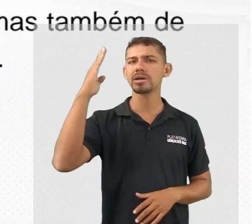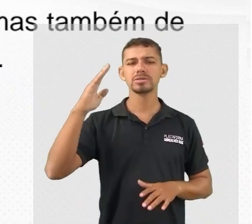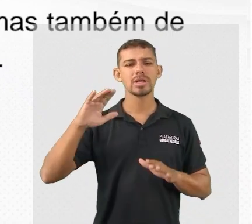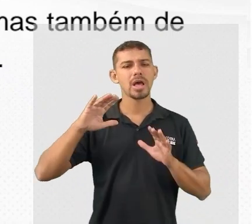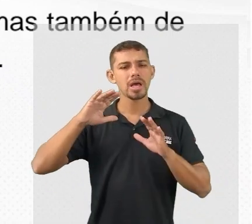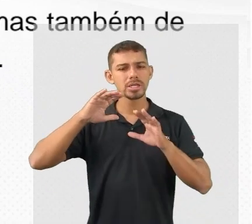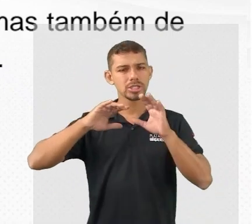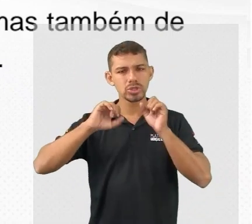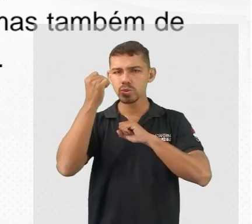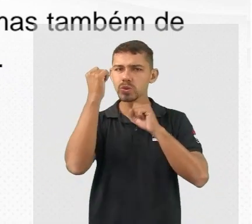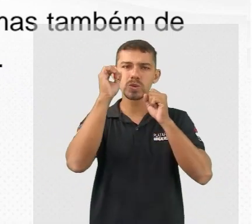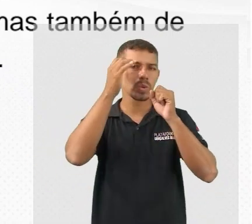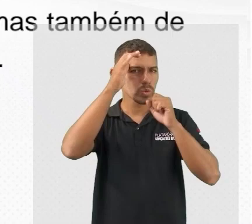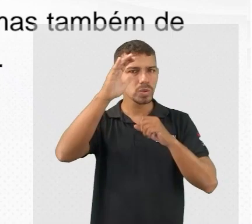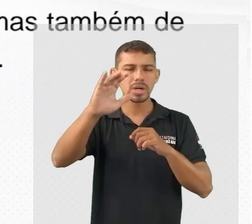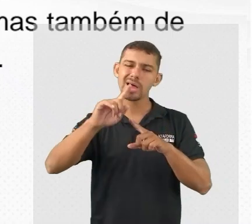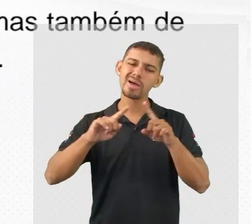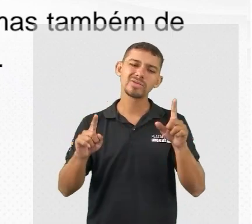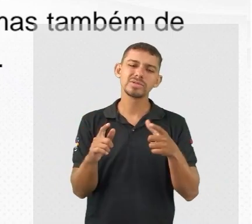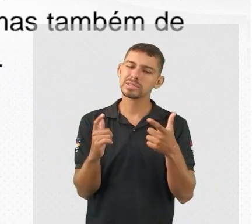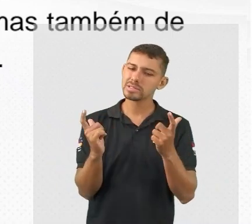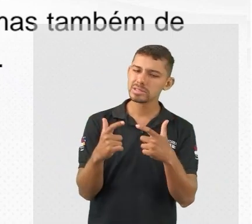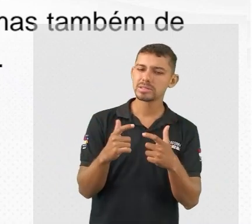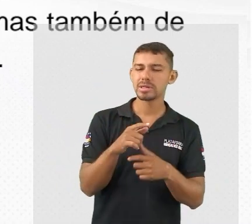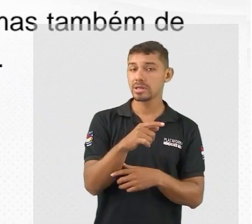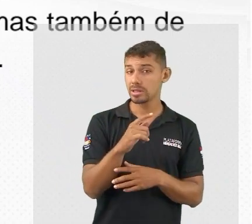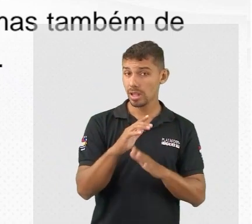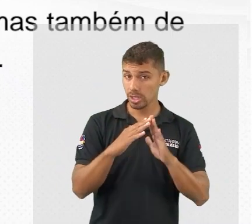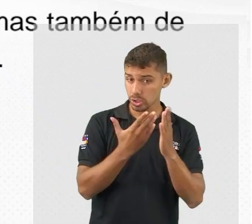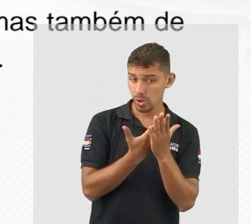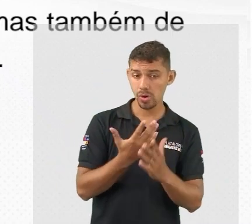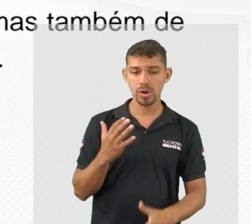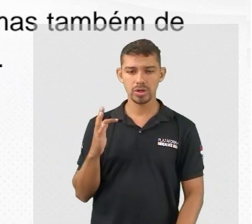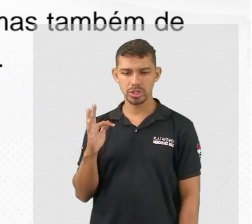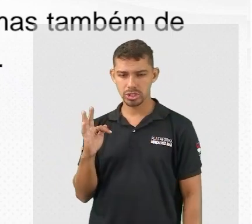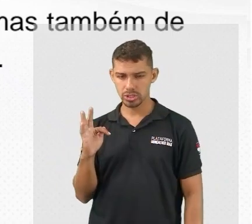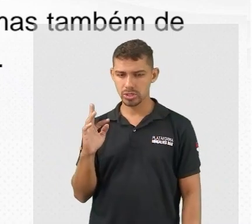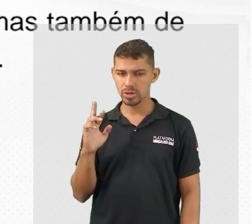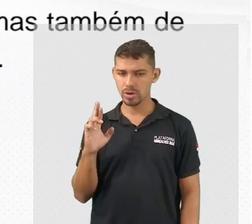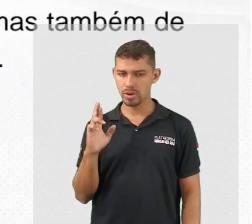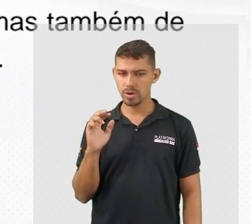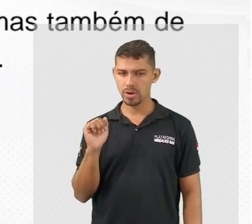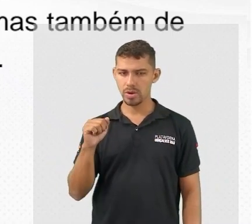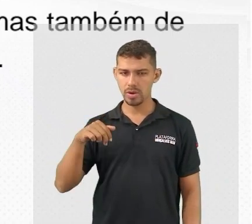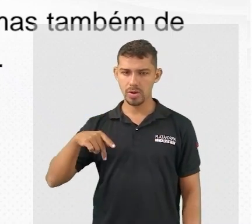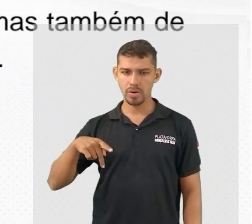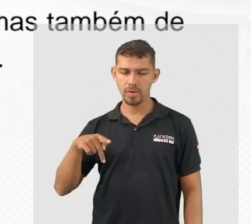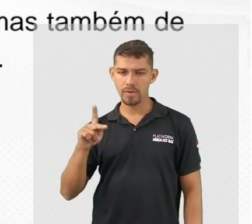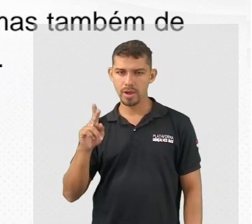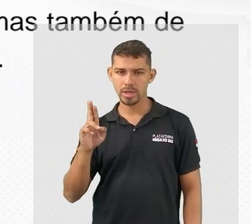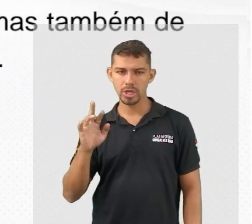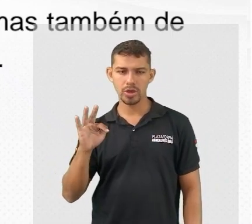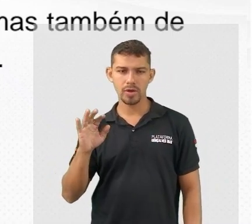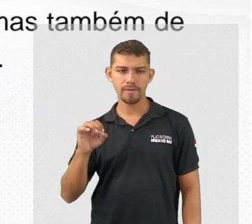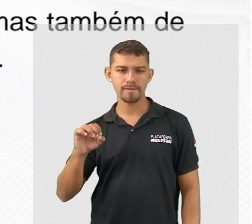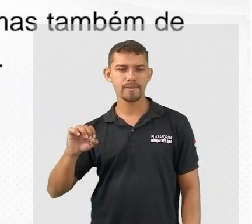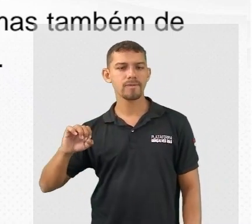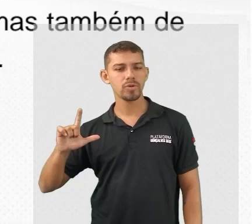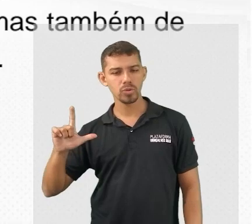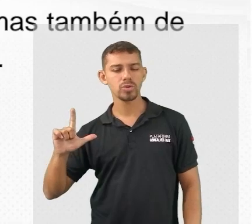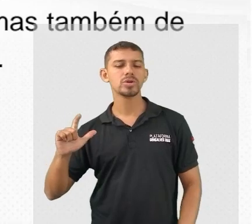indústria cultural, por isso que esses autores da Escola de Frankfurt, né, estão dizendo que os meios de comunicação em